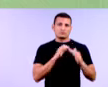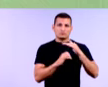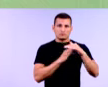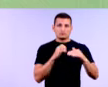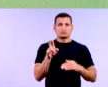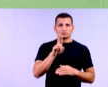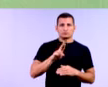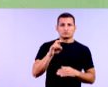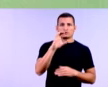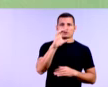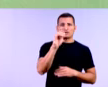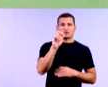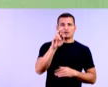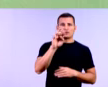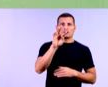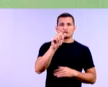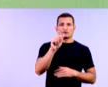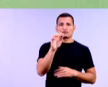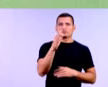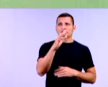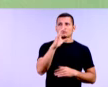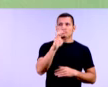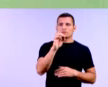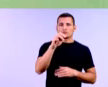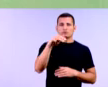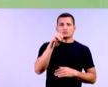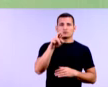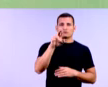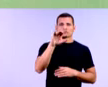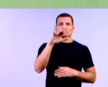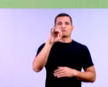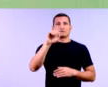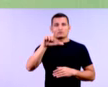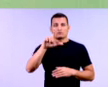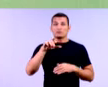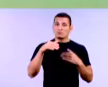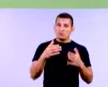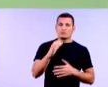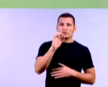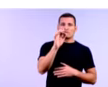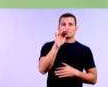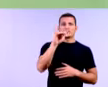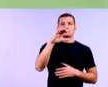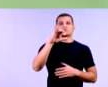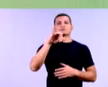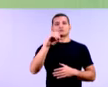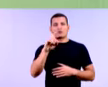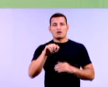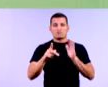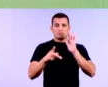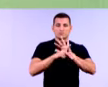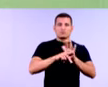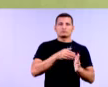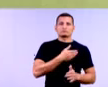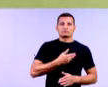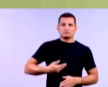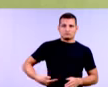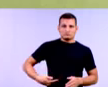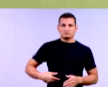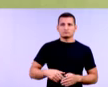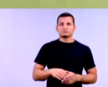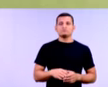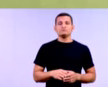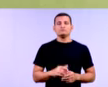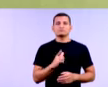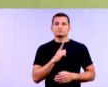para se comunicarem com outras empresas. Então, o ofício é de órgão público, Certo, professora Tayane? Isso mesmo, nós temos então aí